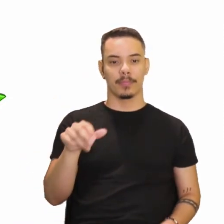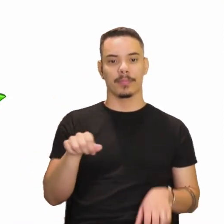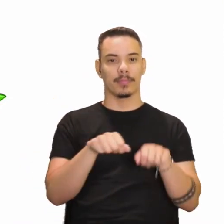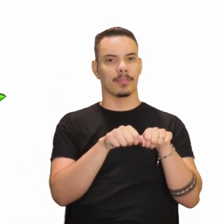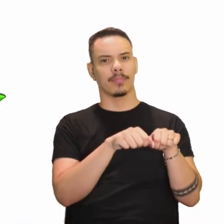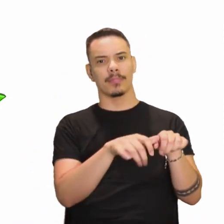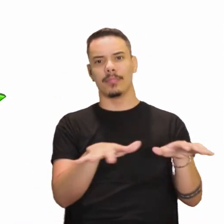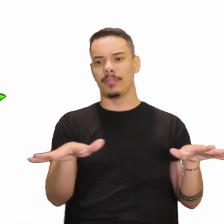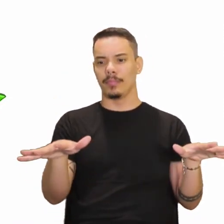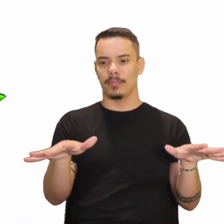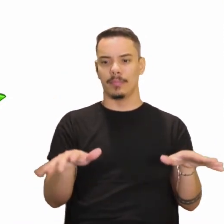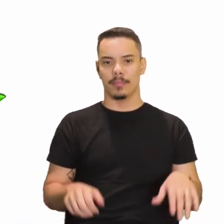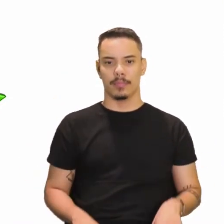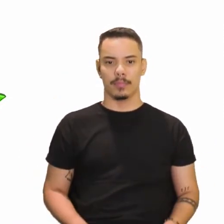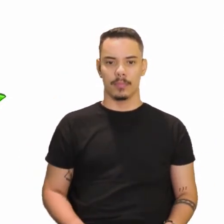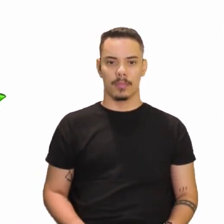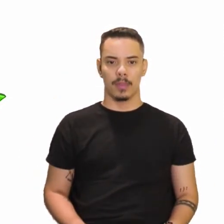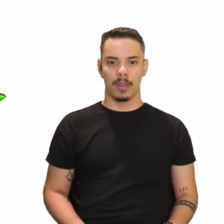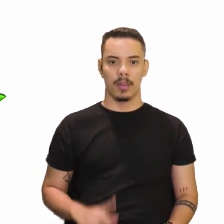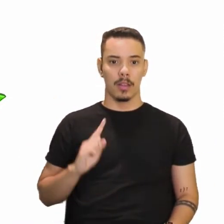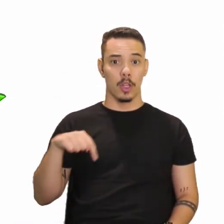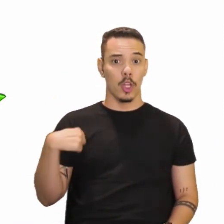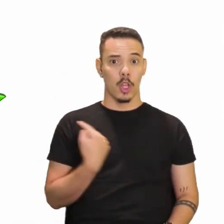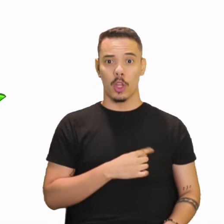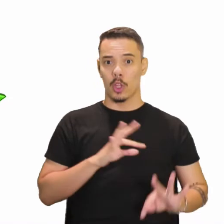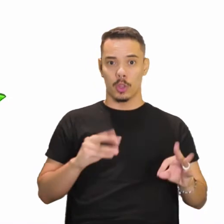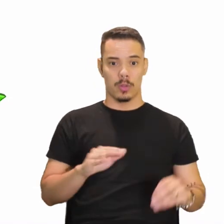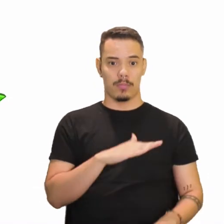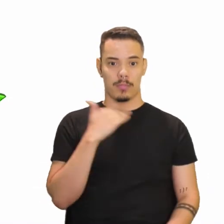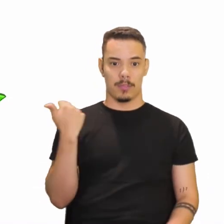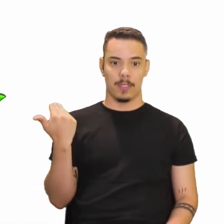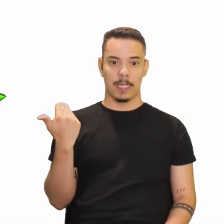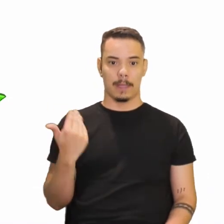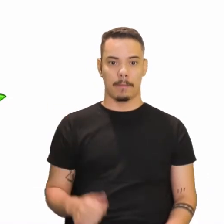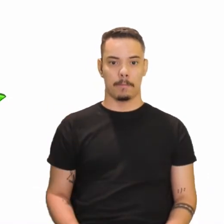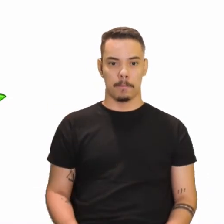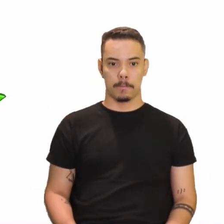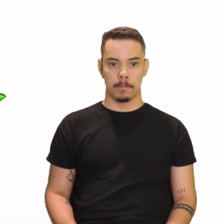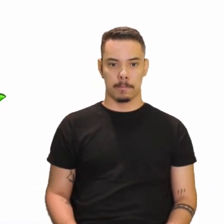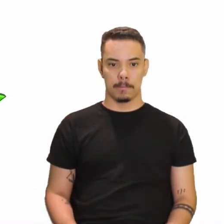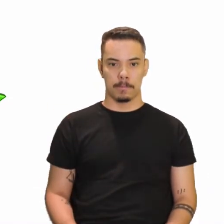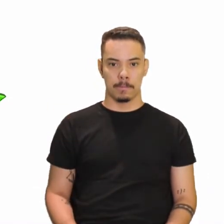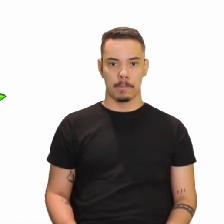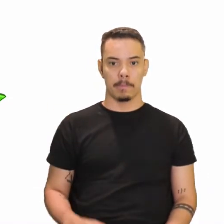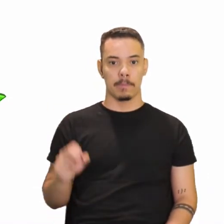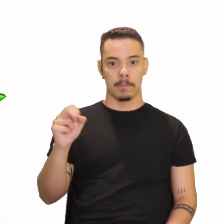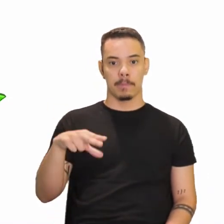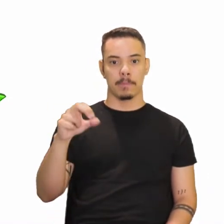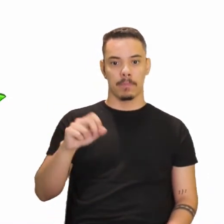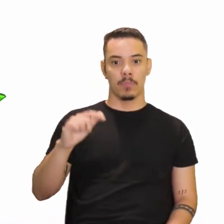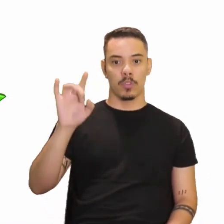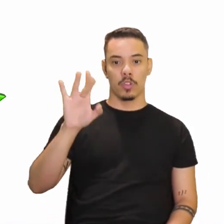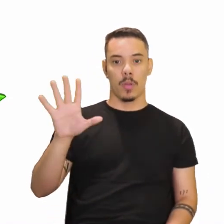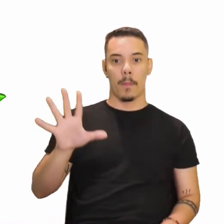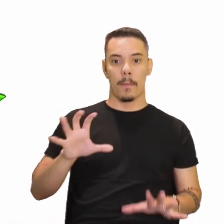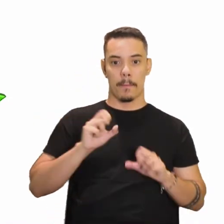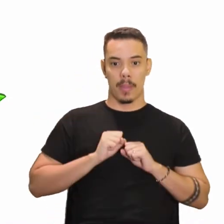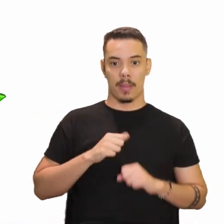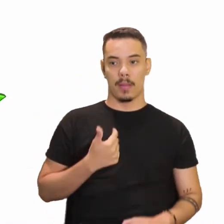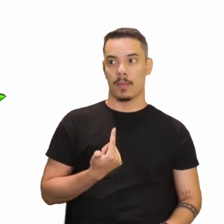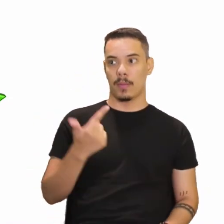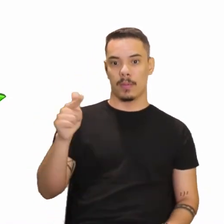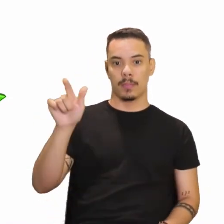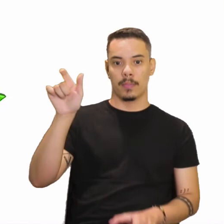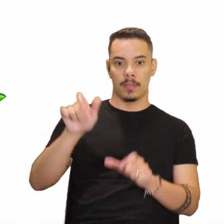vai contaminar todo mundo vamos todos morrer o vírus só pega nos outros ele tec tec